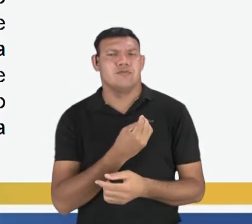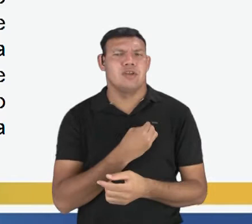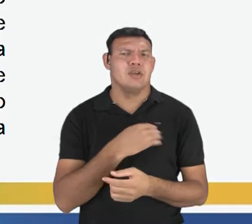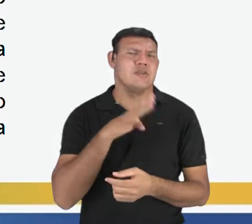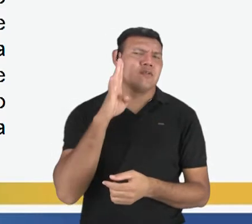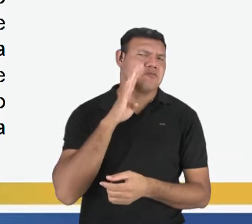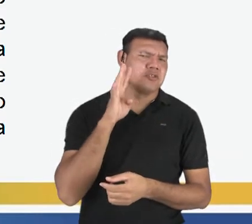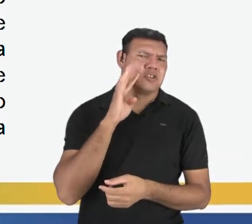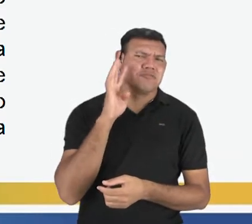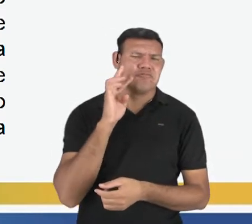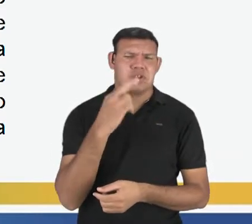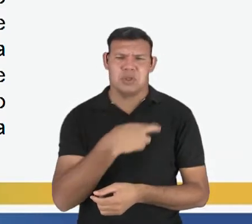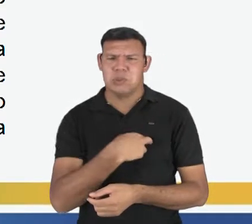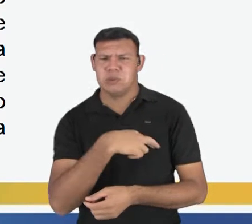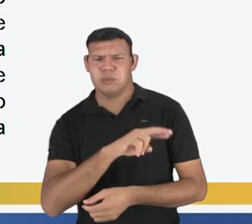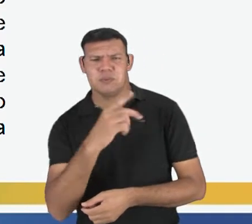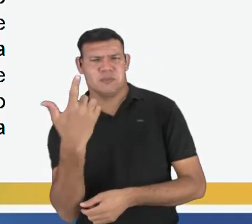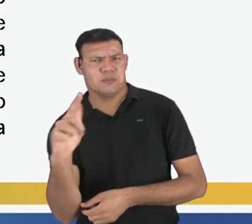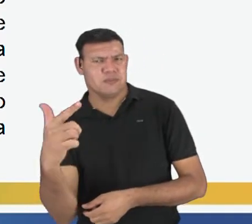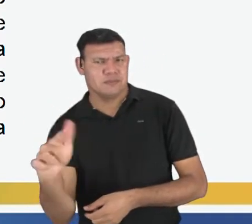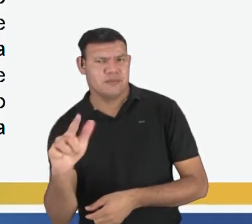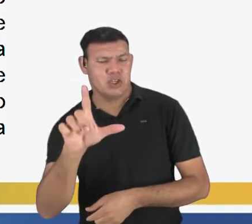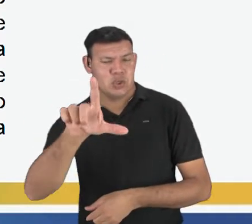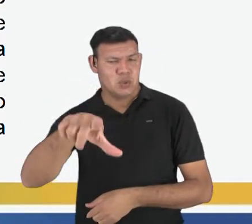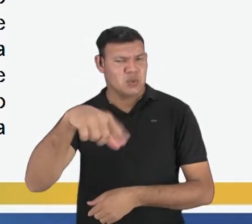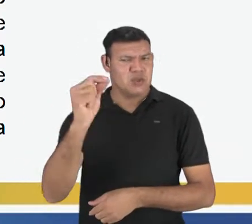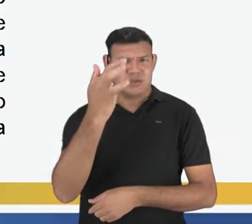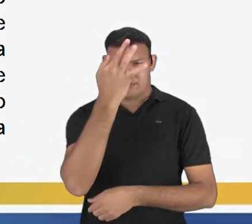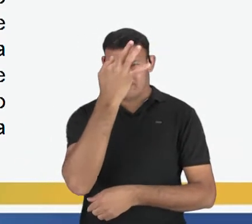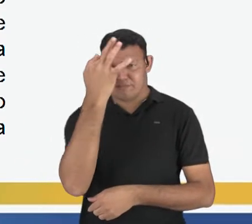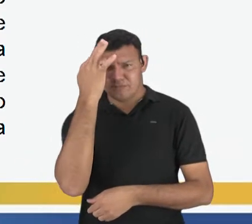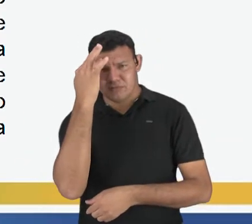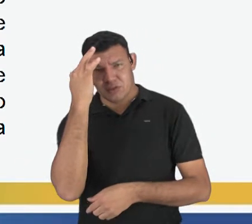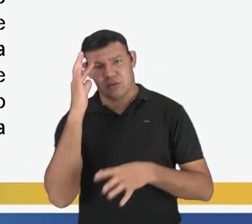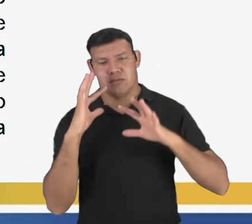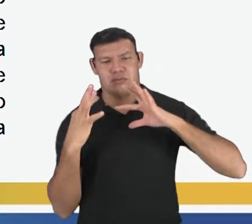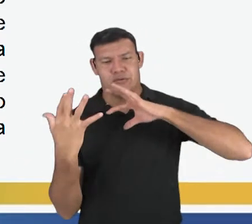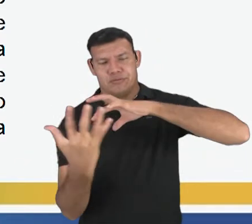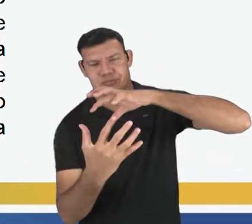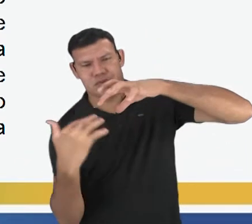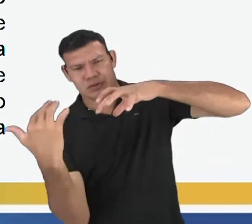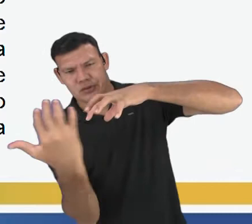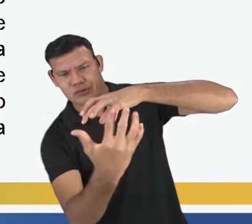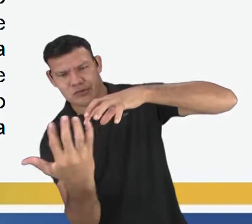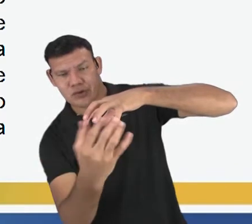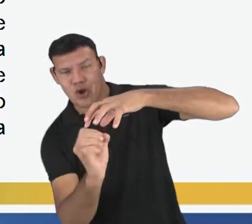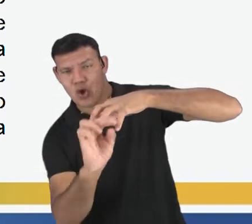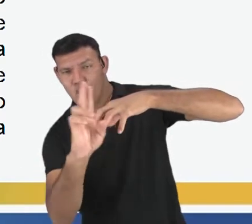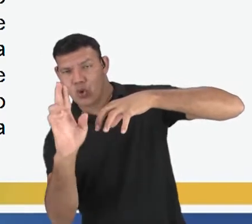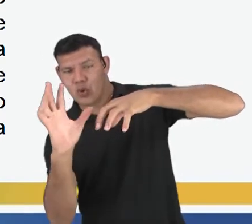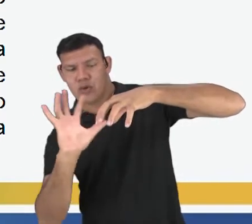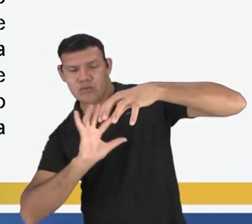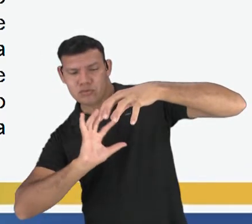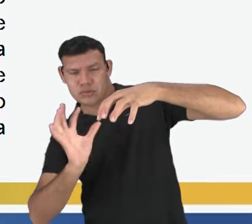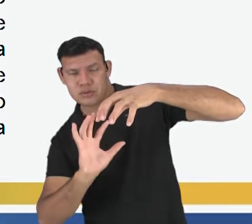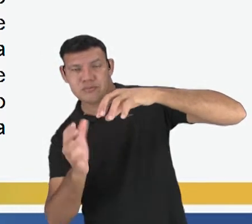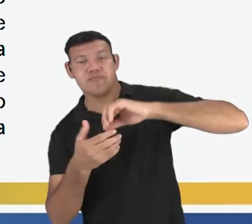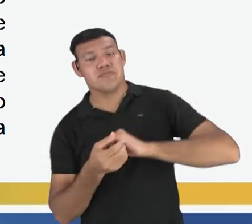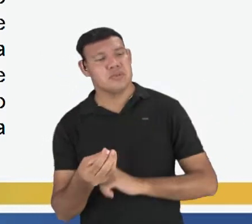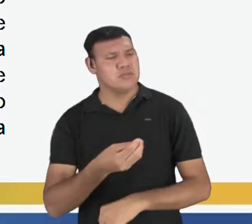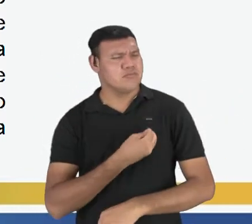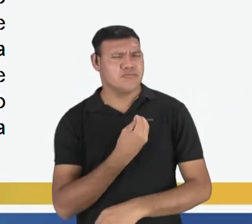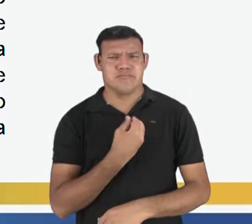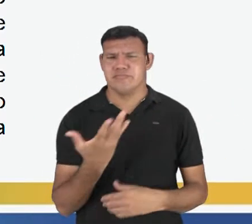vive em religião nenhuma, escolhe uma filosofia, seja ela ocidental, né, ou oriental, para se